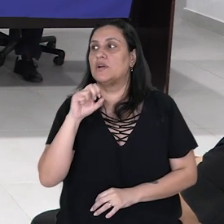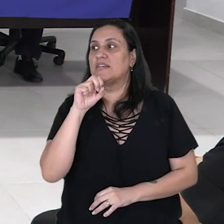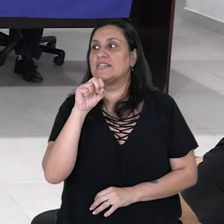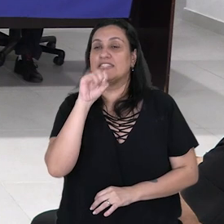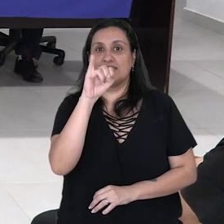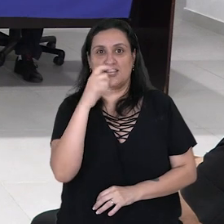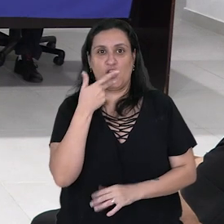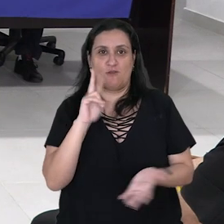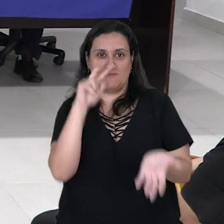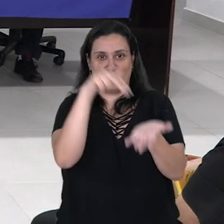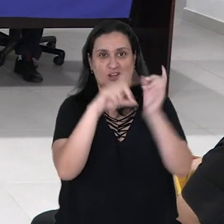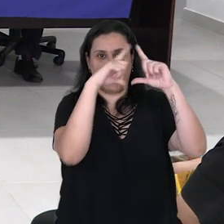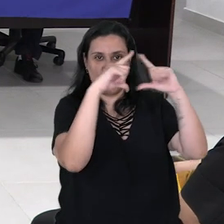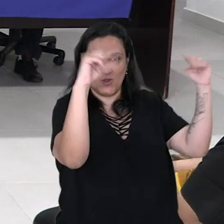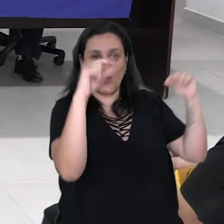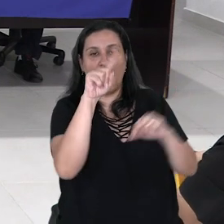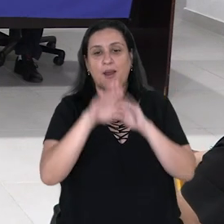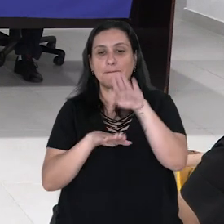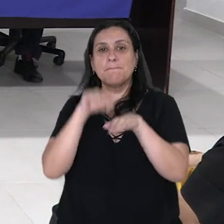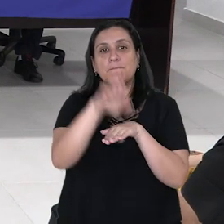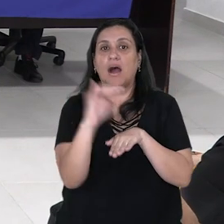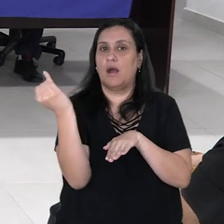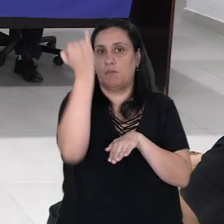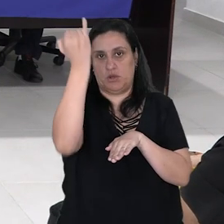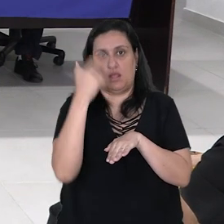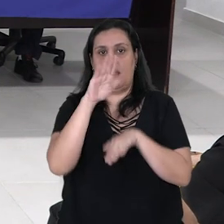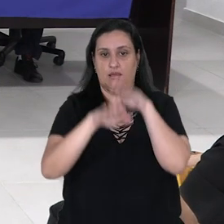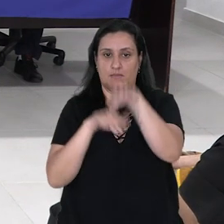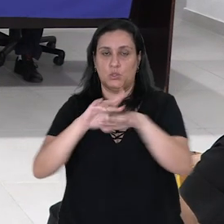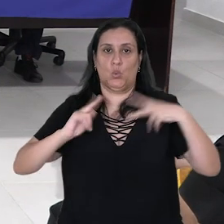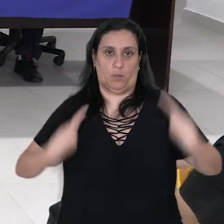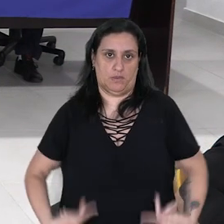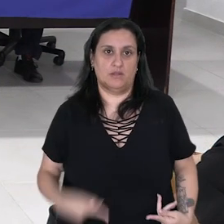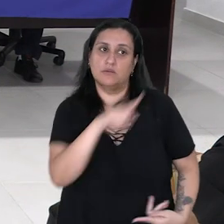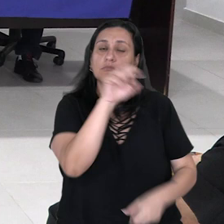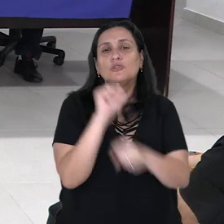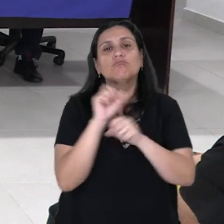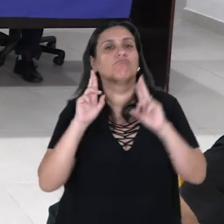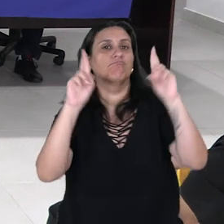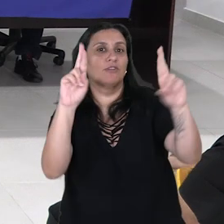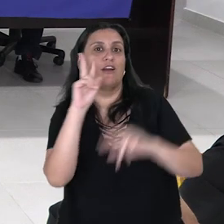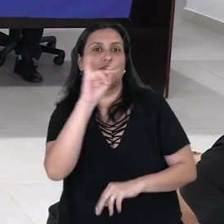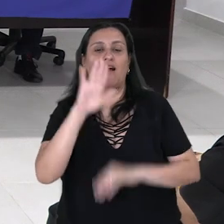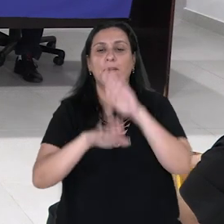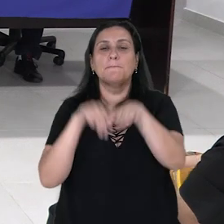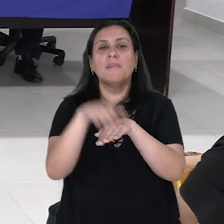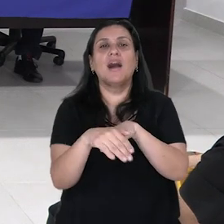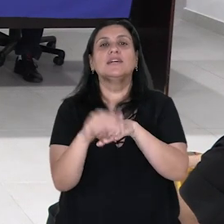na Lua, é um pequeno passo para o homem, mas um grande passo para a humanidade. Espero que seja um grande passo para a